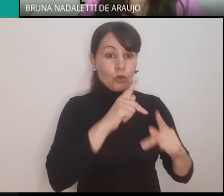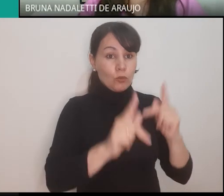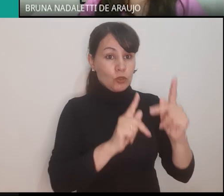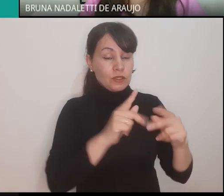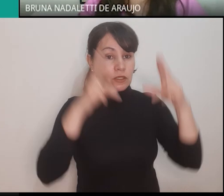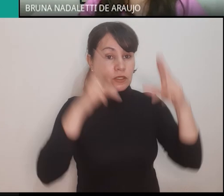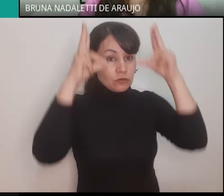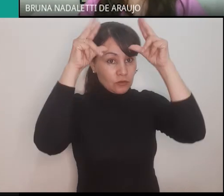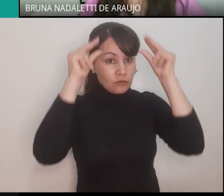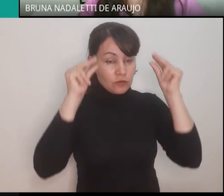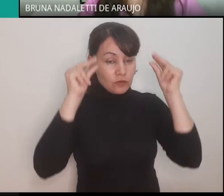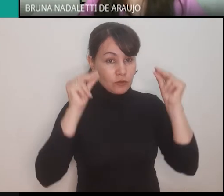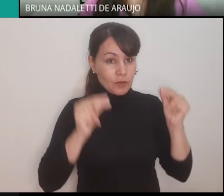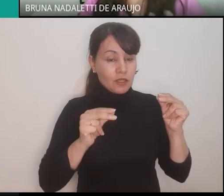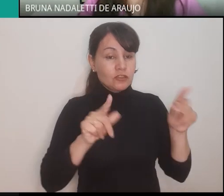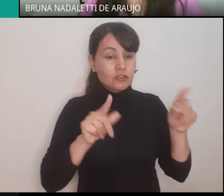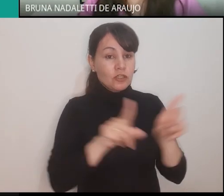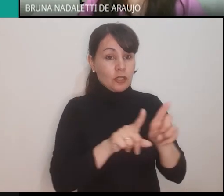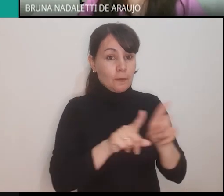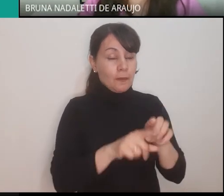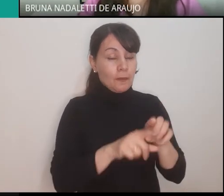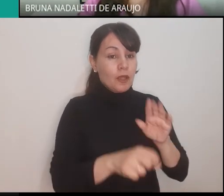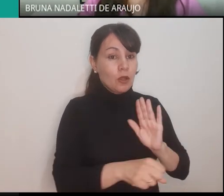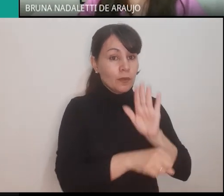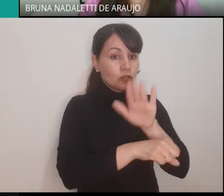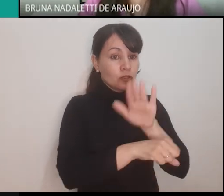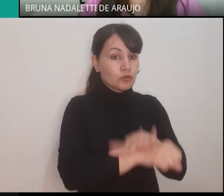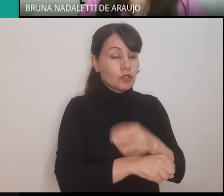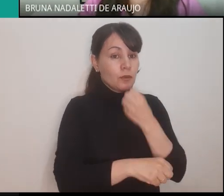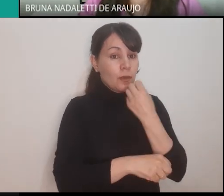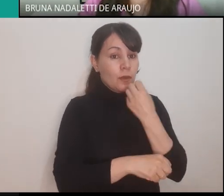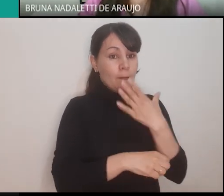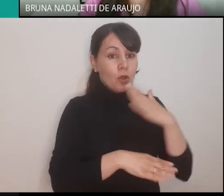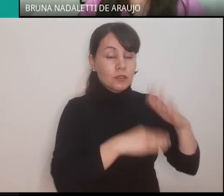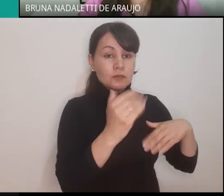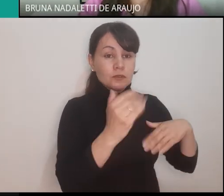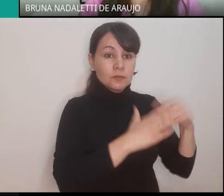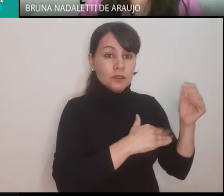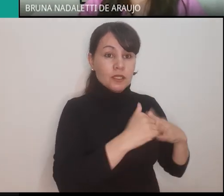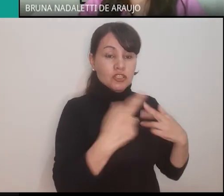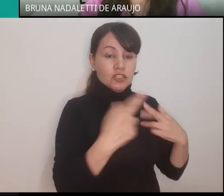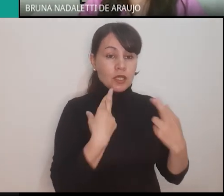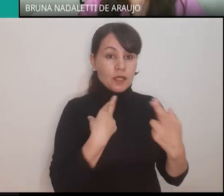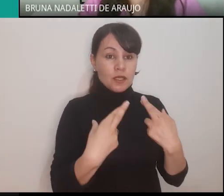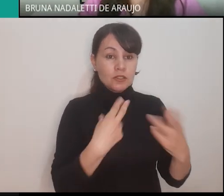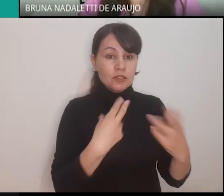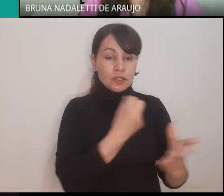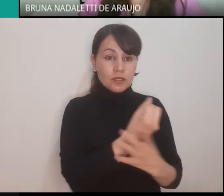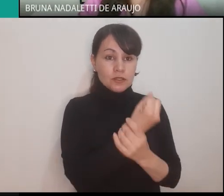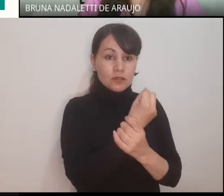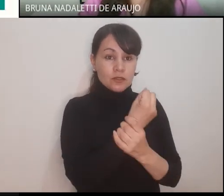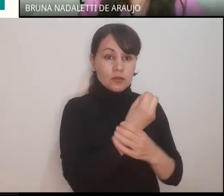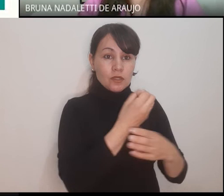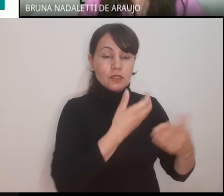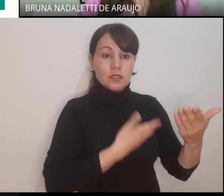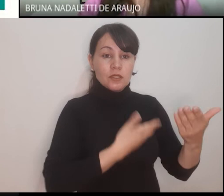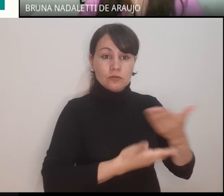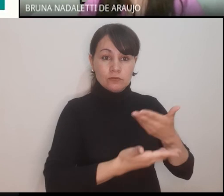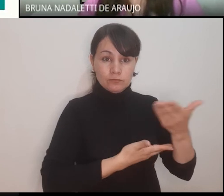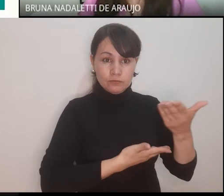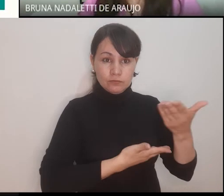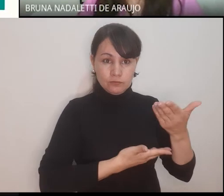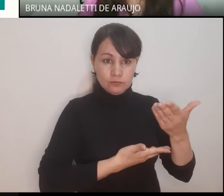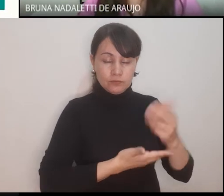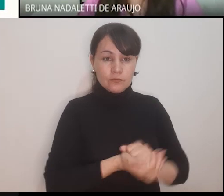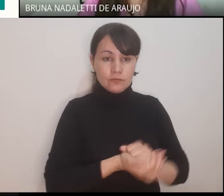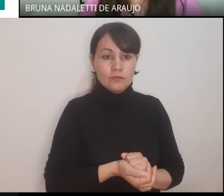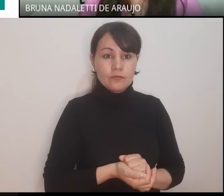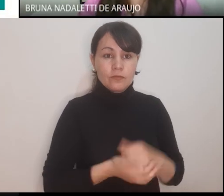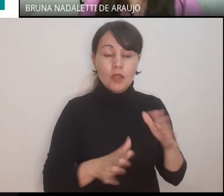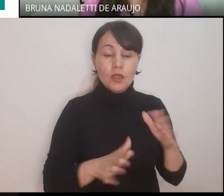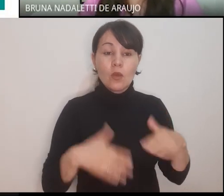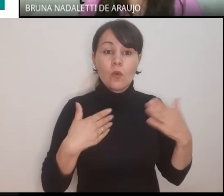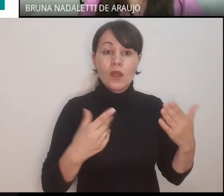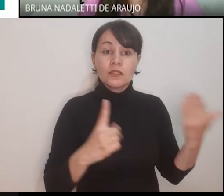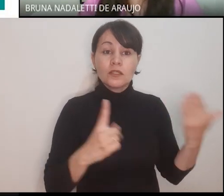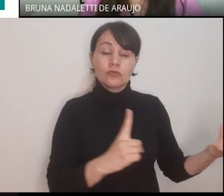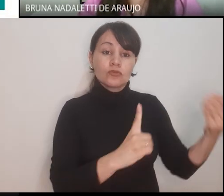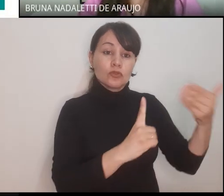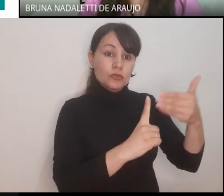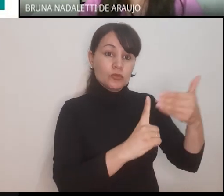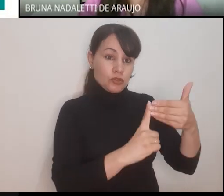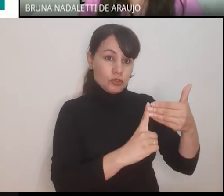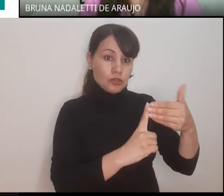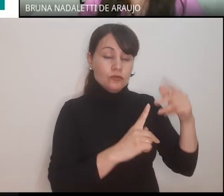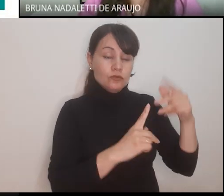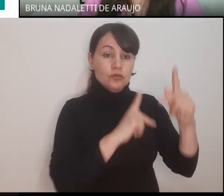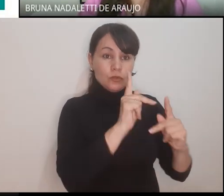é um aliado para as boas práticas relacionadas à segurança do paciente. Quais são as finalidades, né,